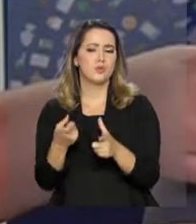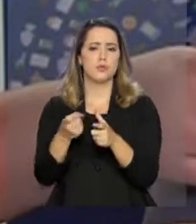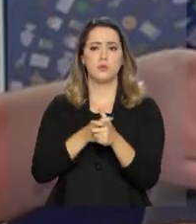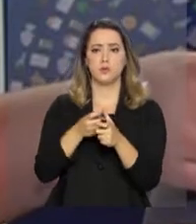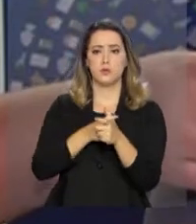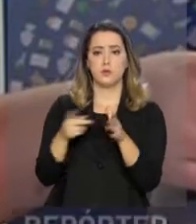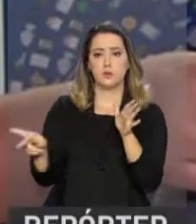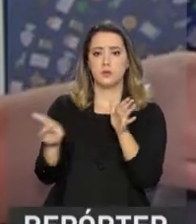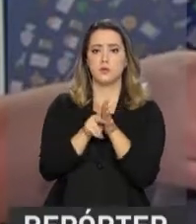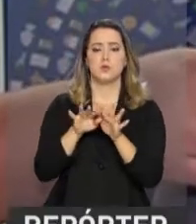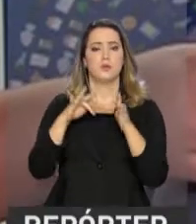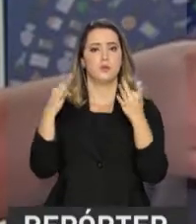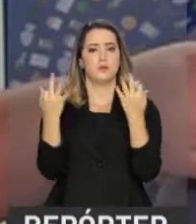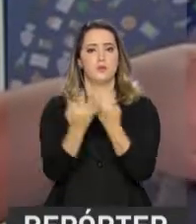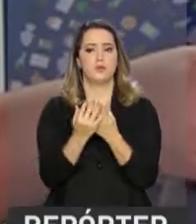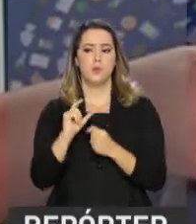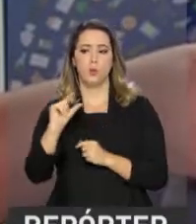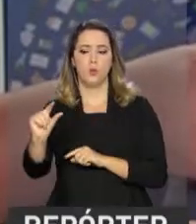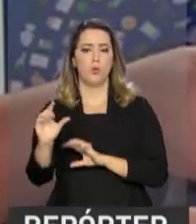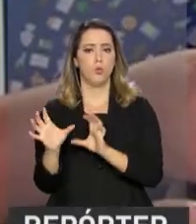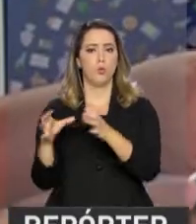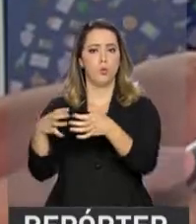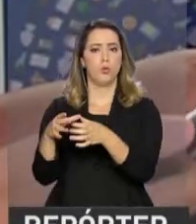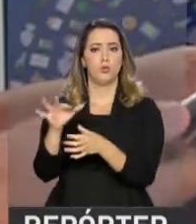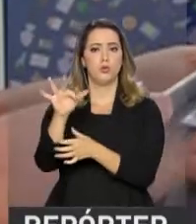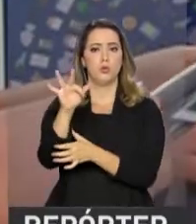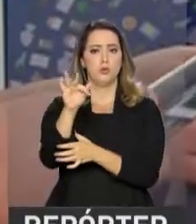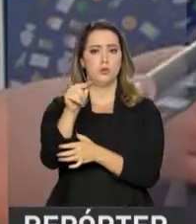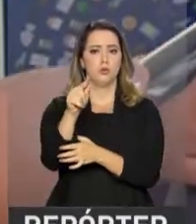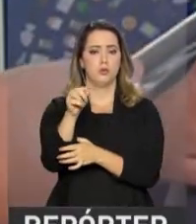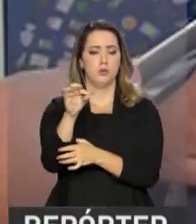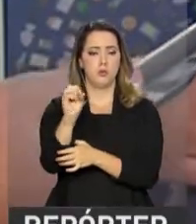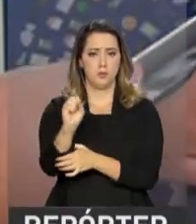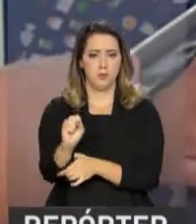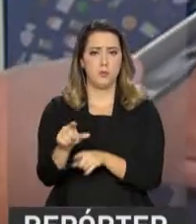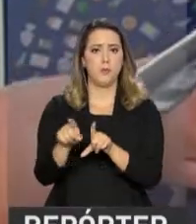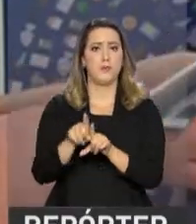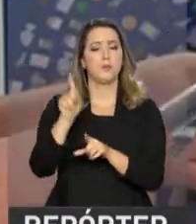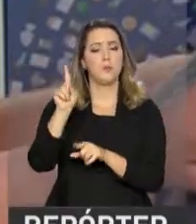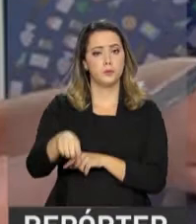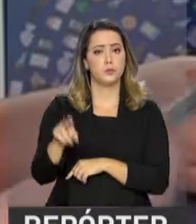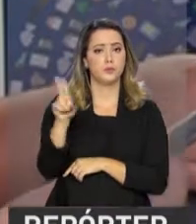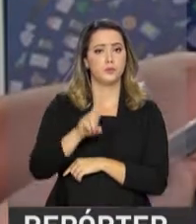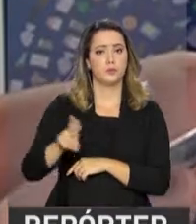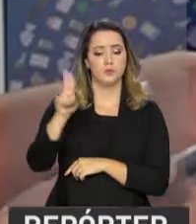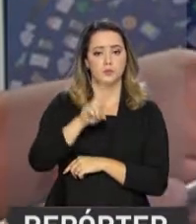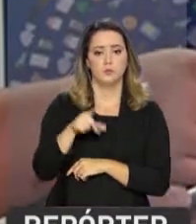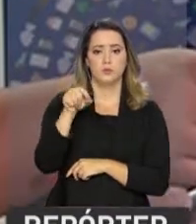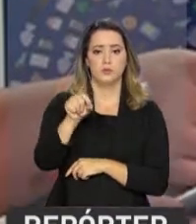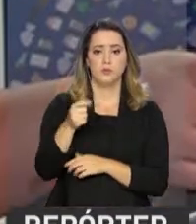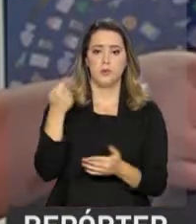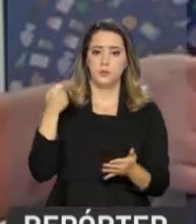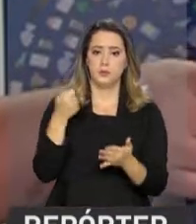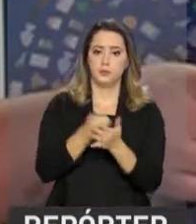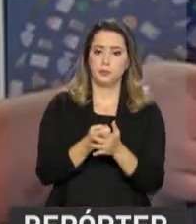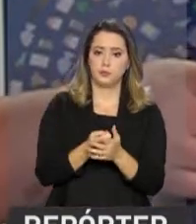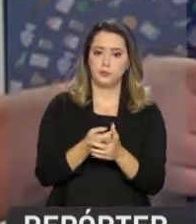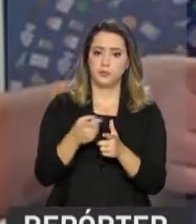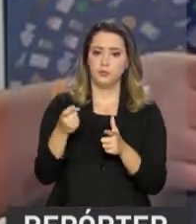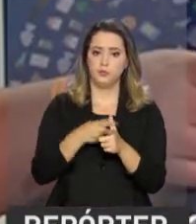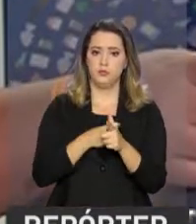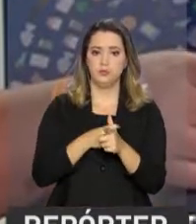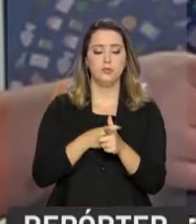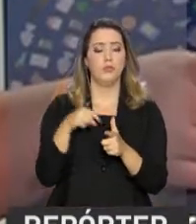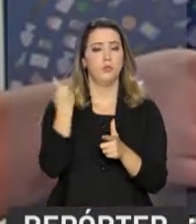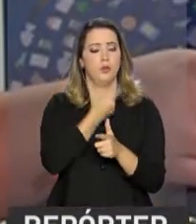das próprias famílias, né, a parte do FGTS, da liberação do FGTS foi usado para quitar a dívida, né, então a